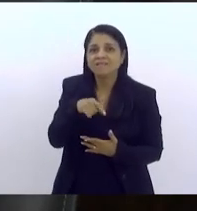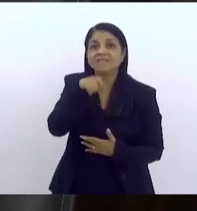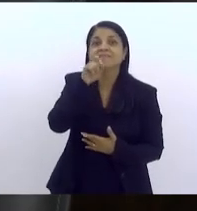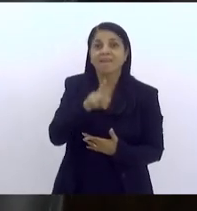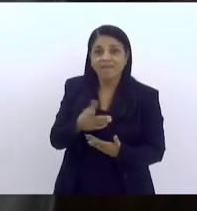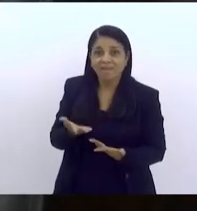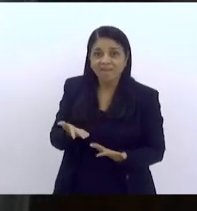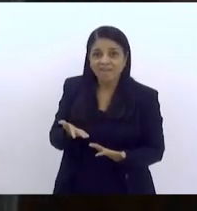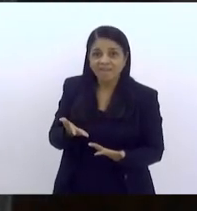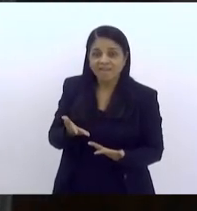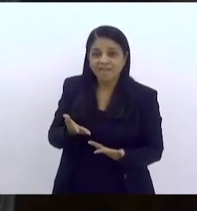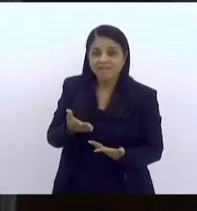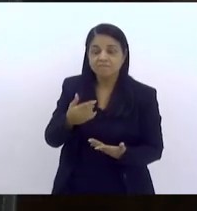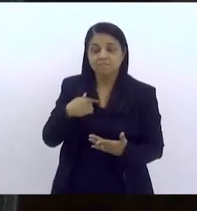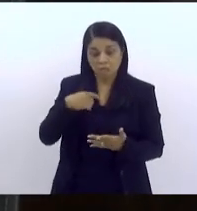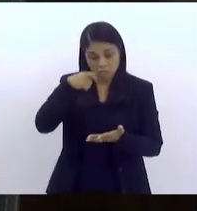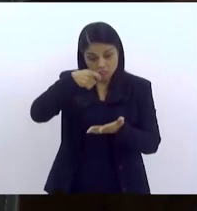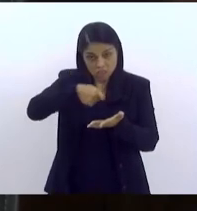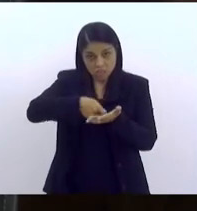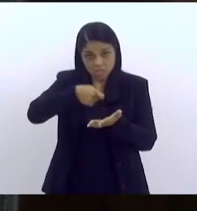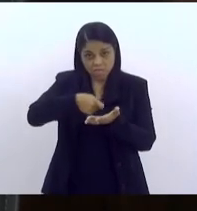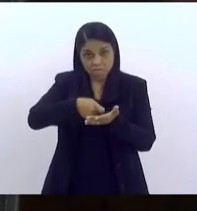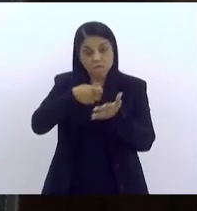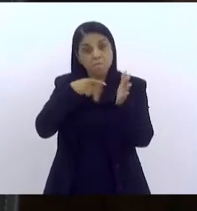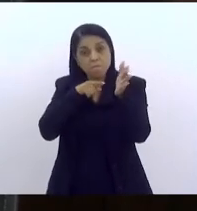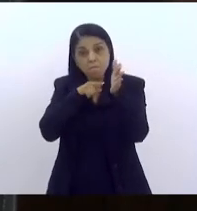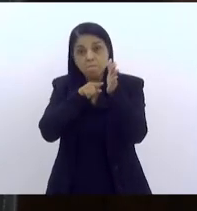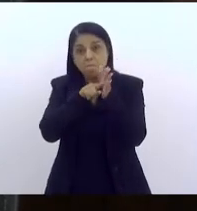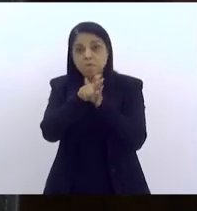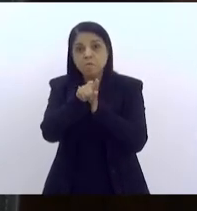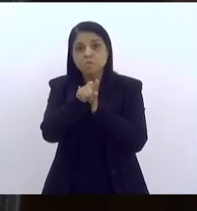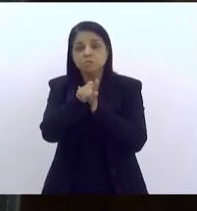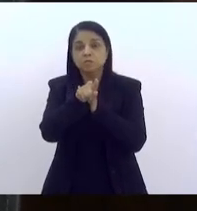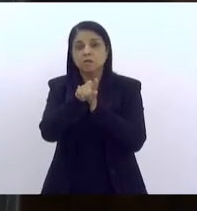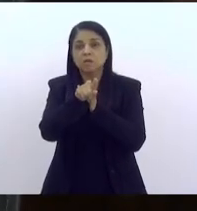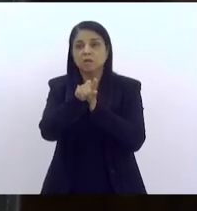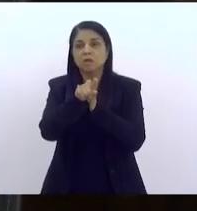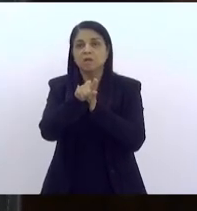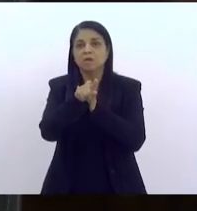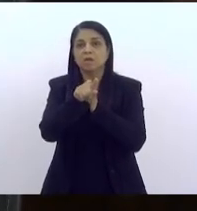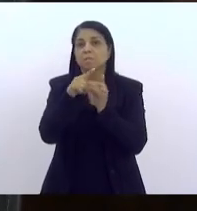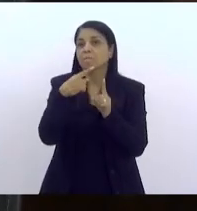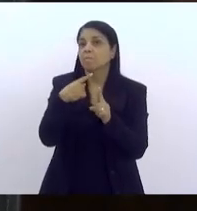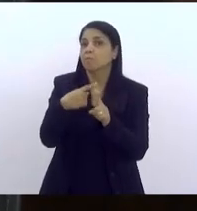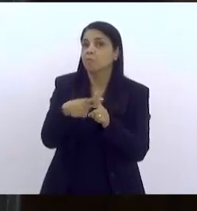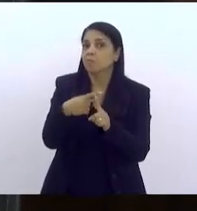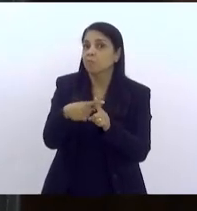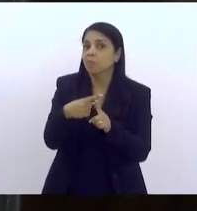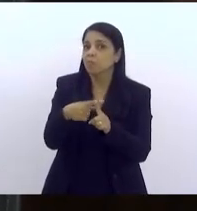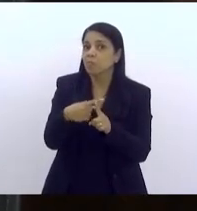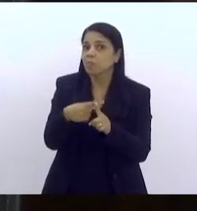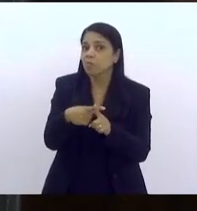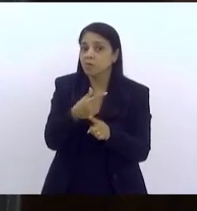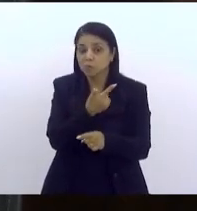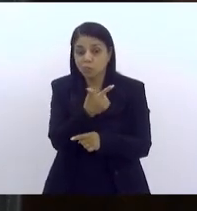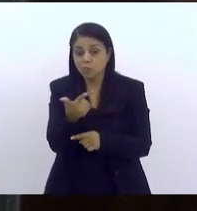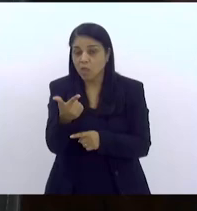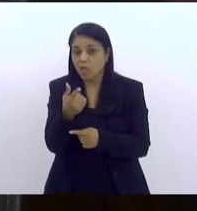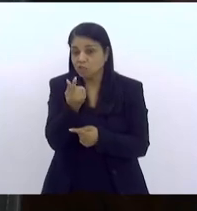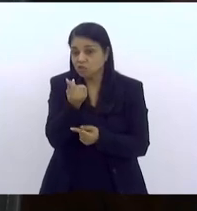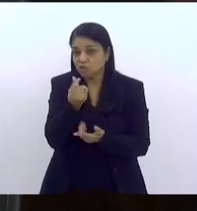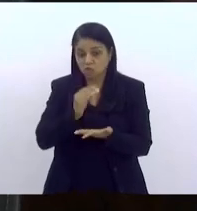porque nosso dever questionar porque não há dinheiro para